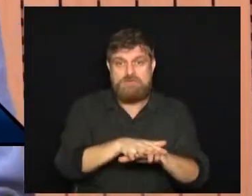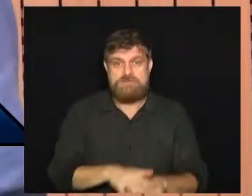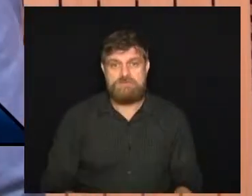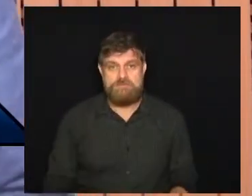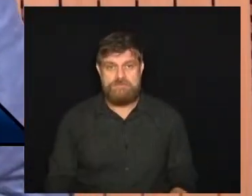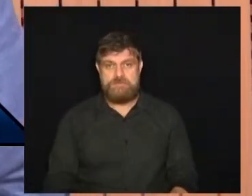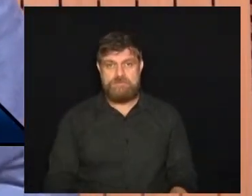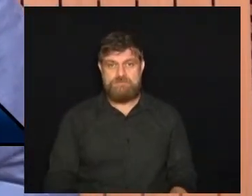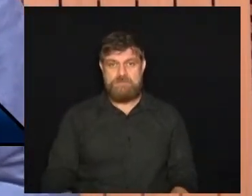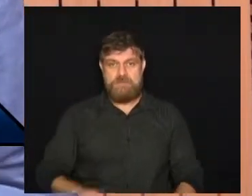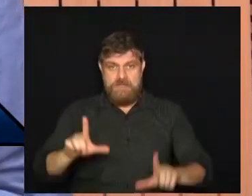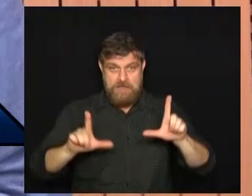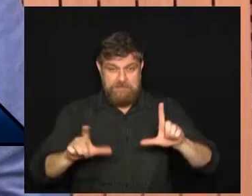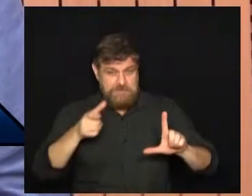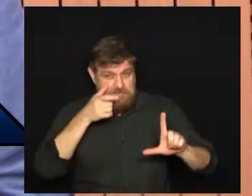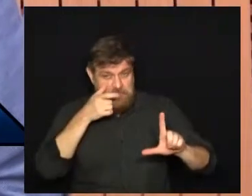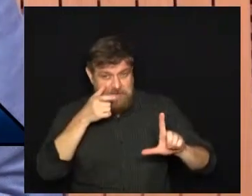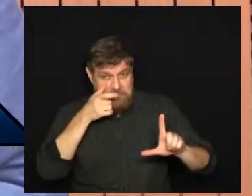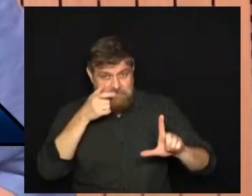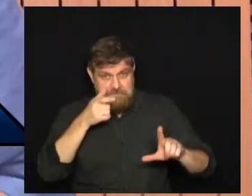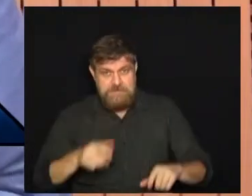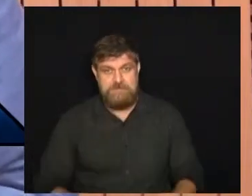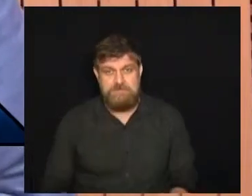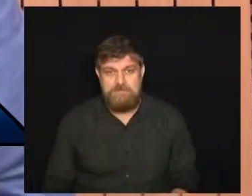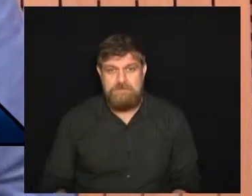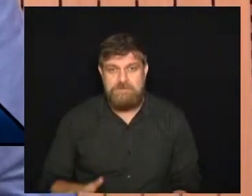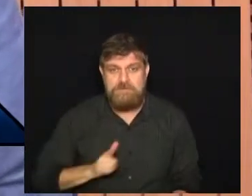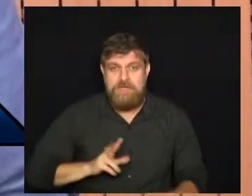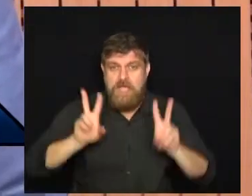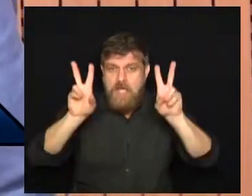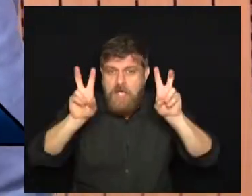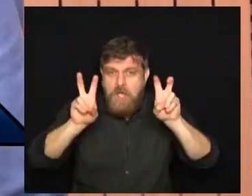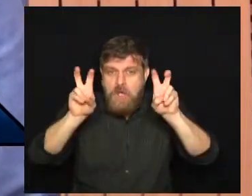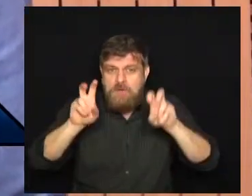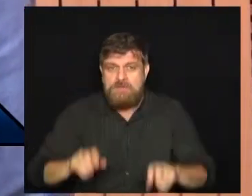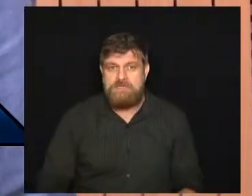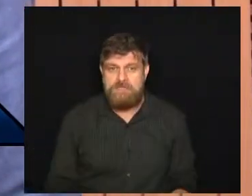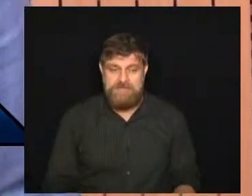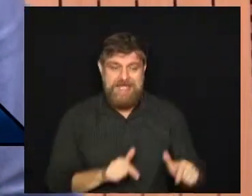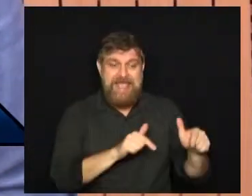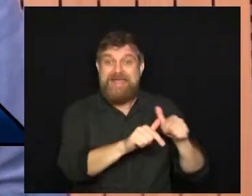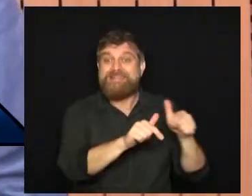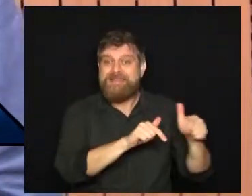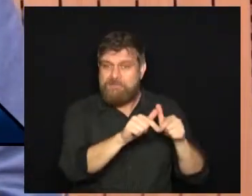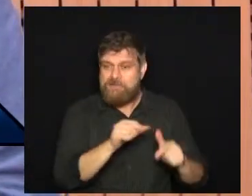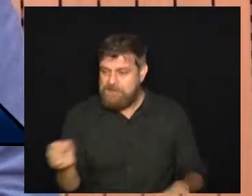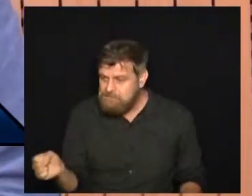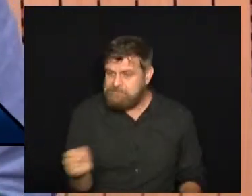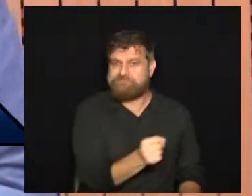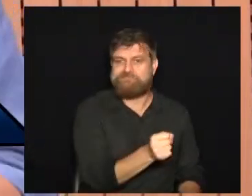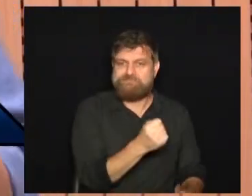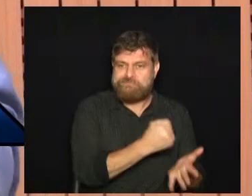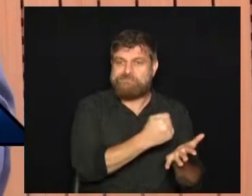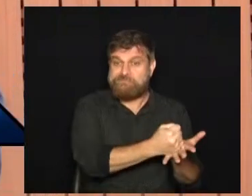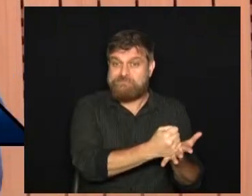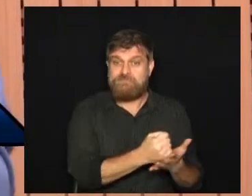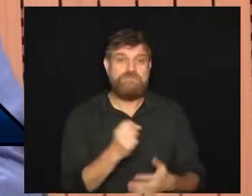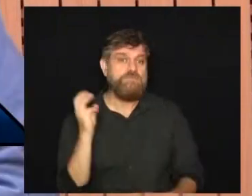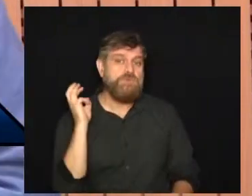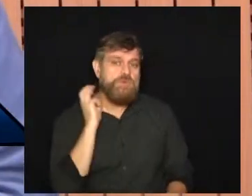você que acompanhou aqui, você viu que um tema que pega muito é empregabilidade. E o